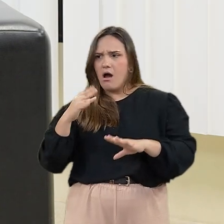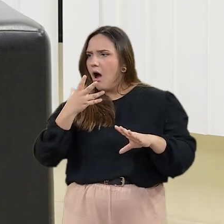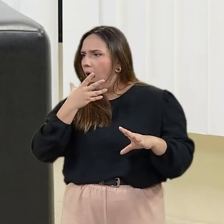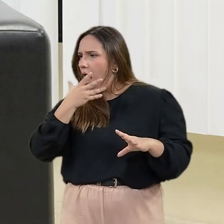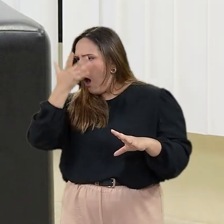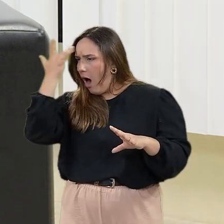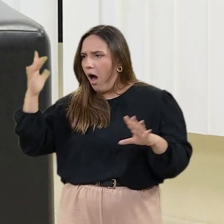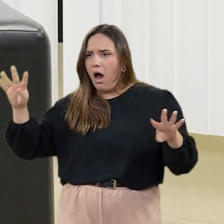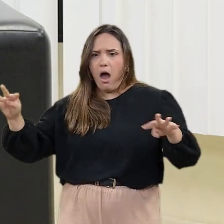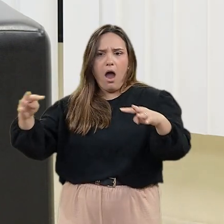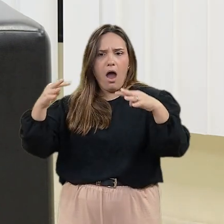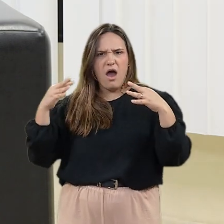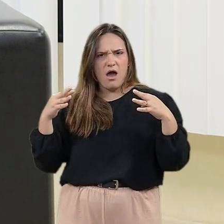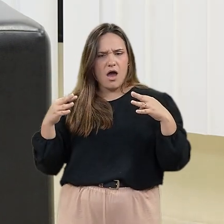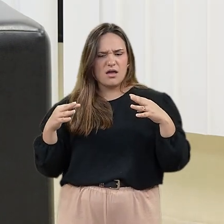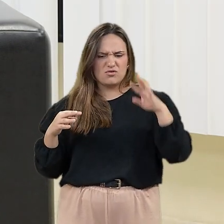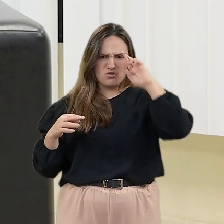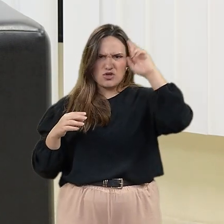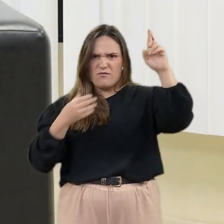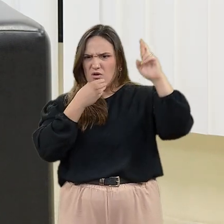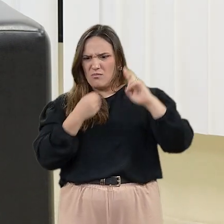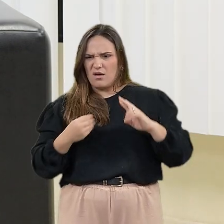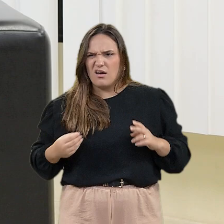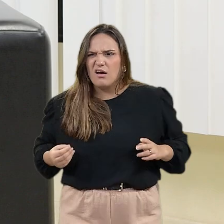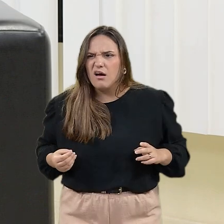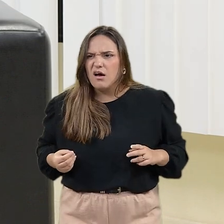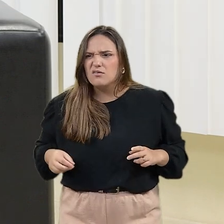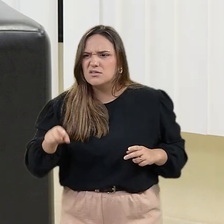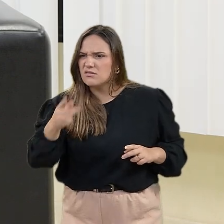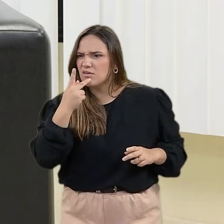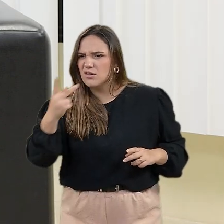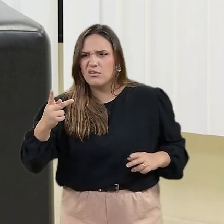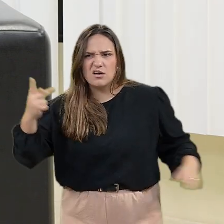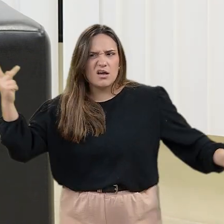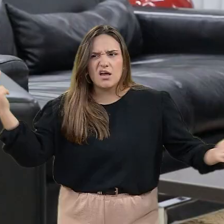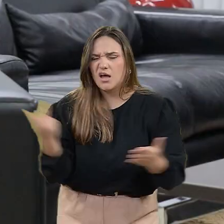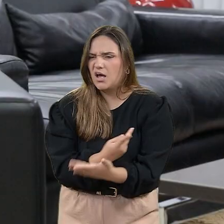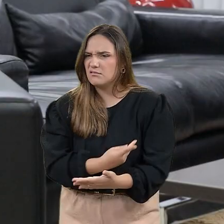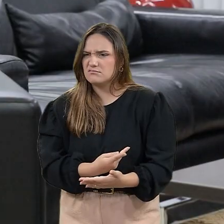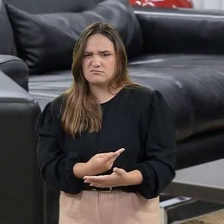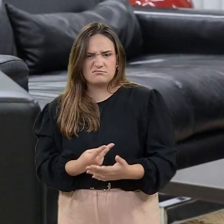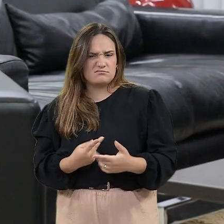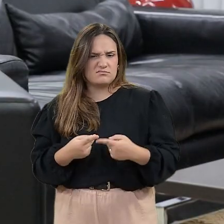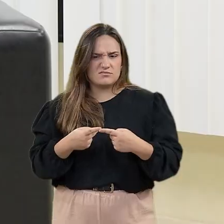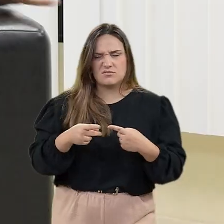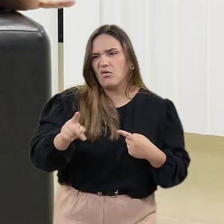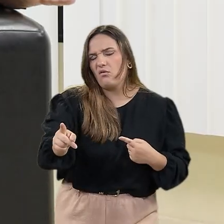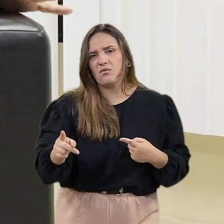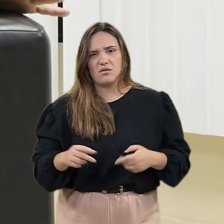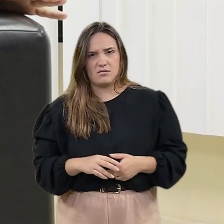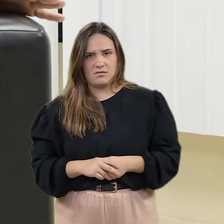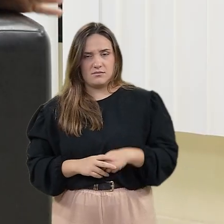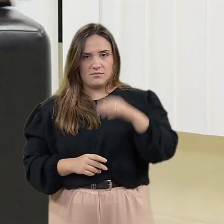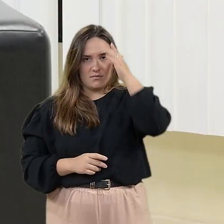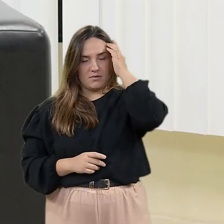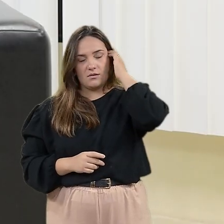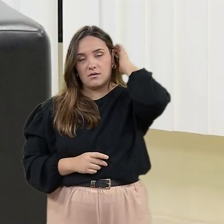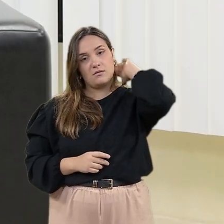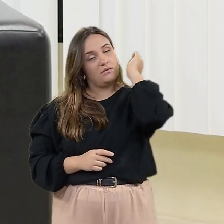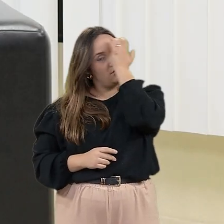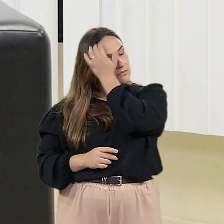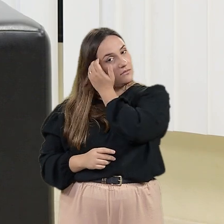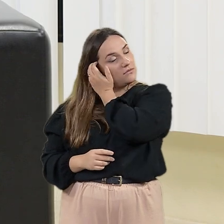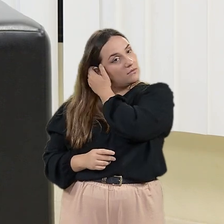e aí alguém que tem uma condução dos trabalhos fala, não, isso que você falou não serve para nada, desqualifica o que ela fala.